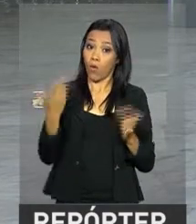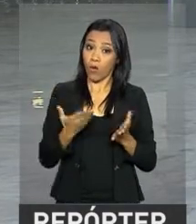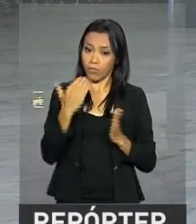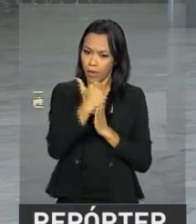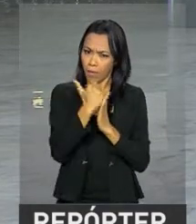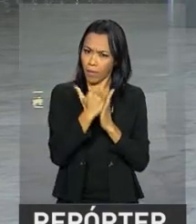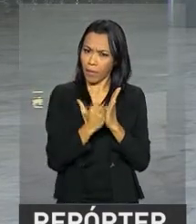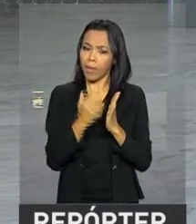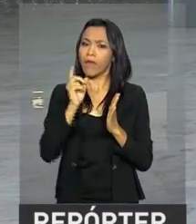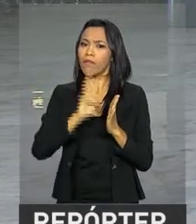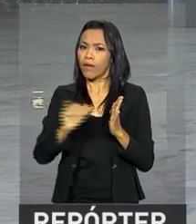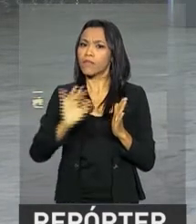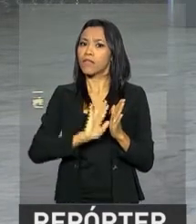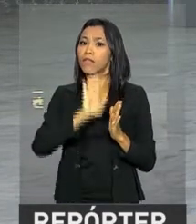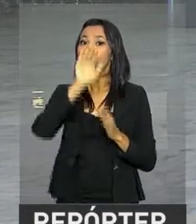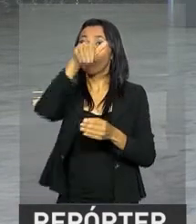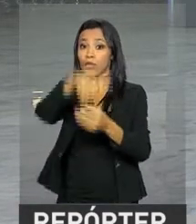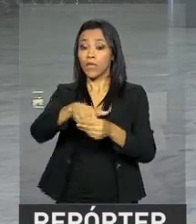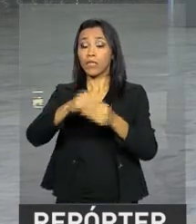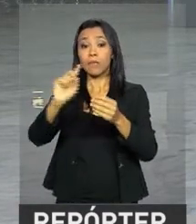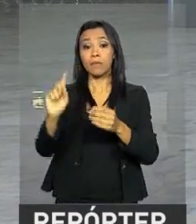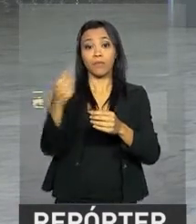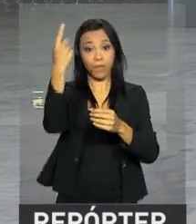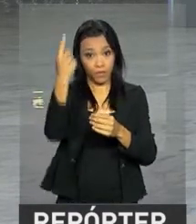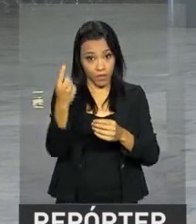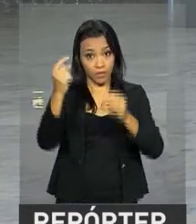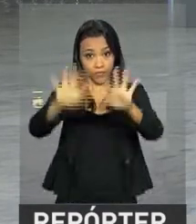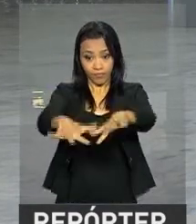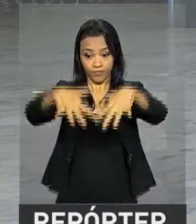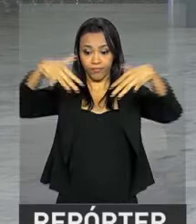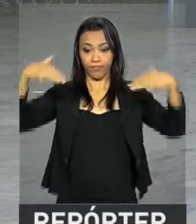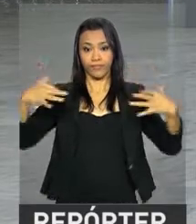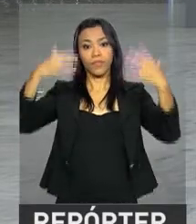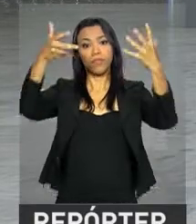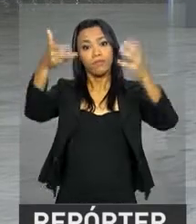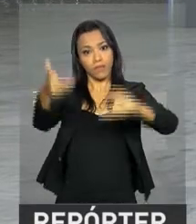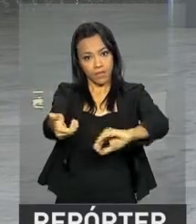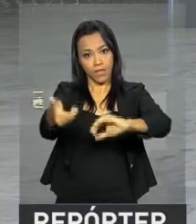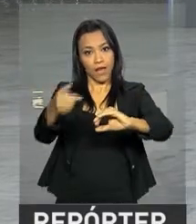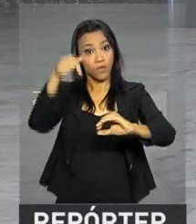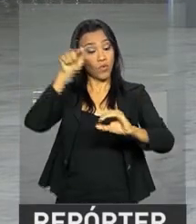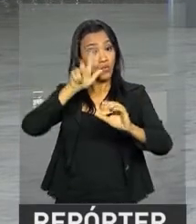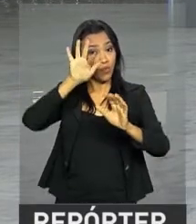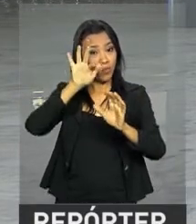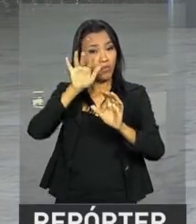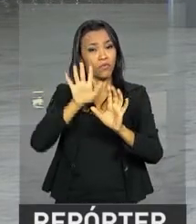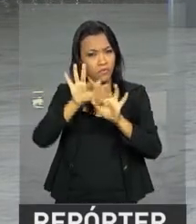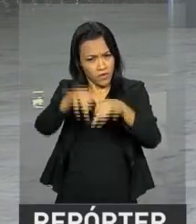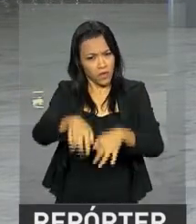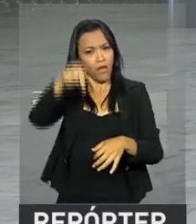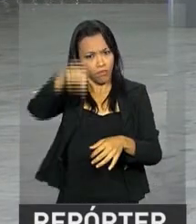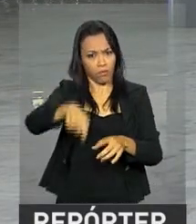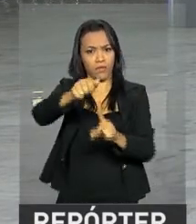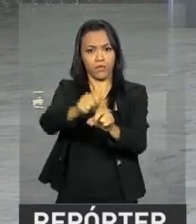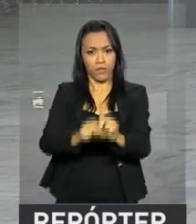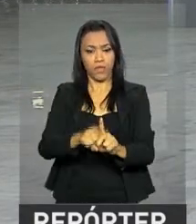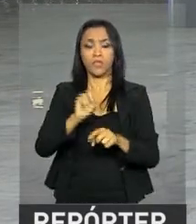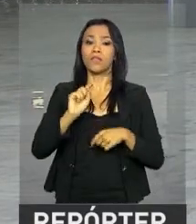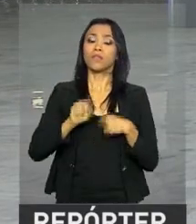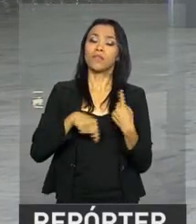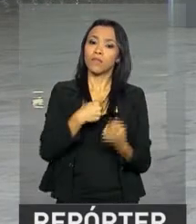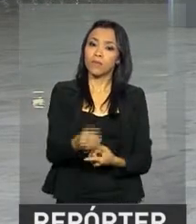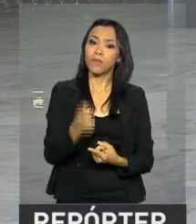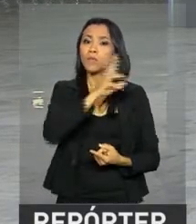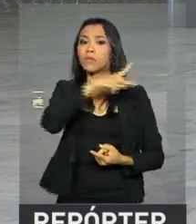pec deve ser votada em primeiro turno no plenário do senado até o fim deste mês então na noite de ontem durante esse encontro o presidente michel temer